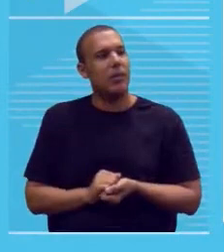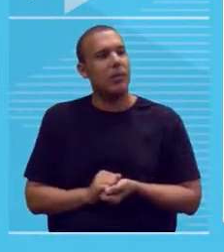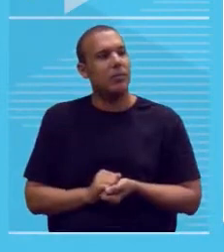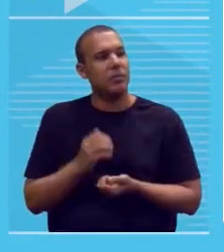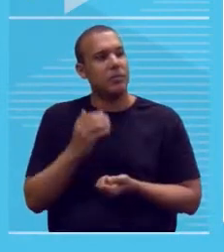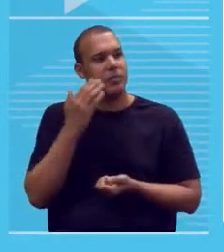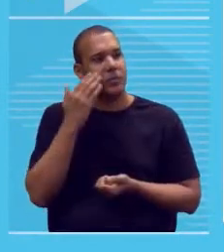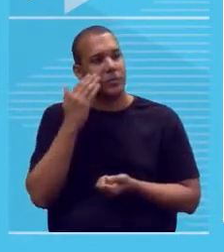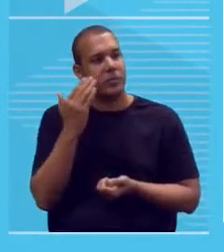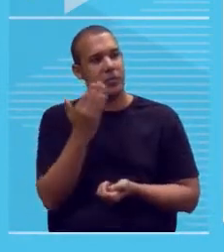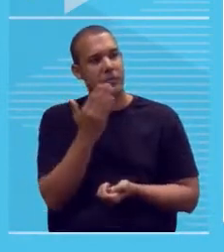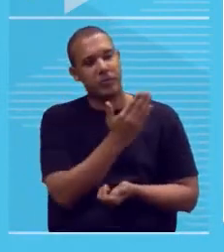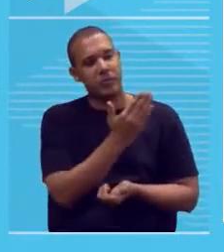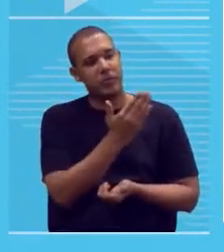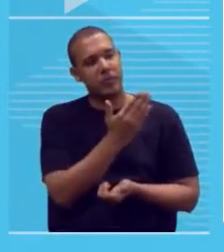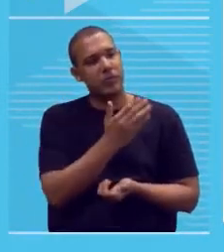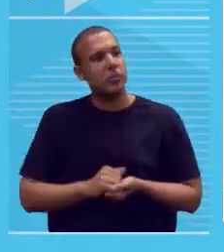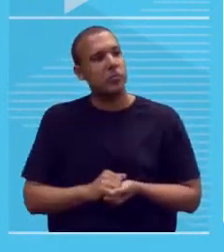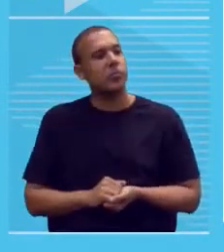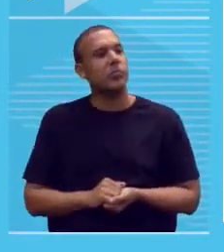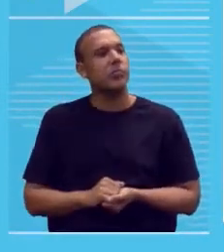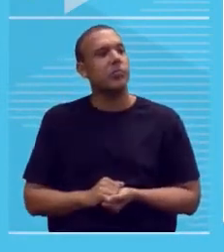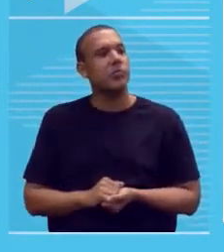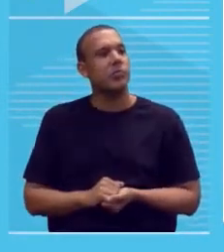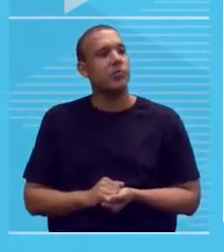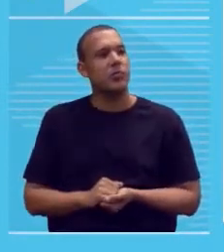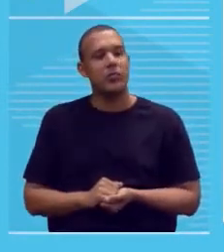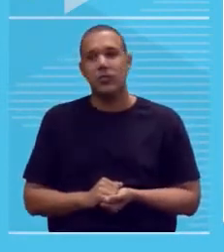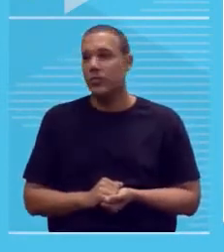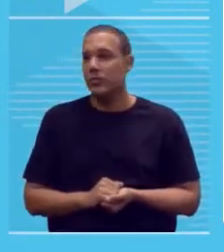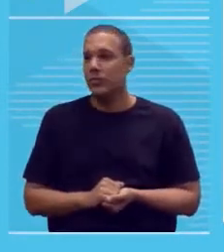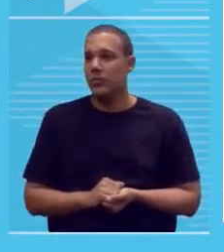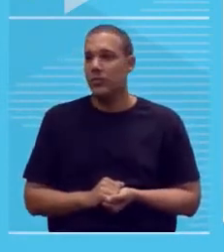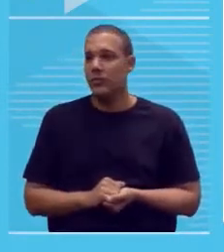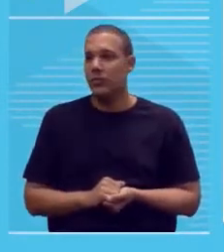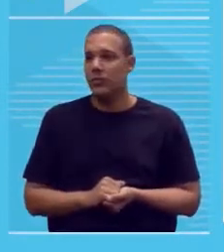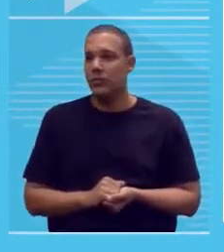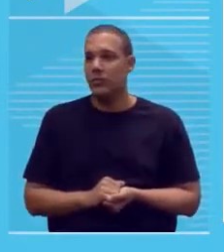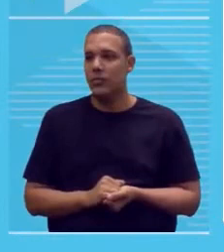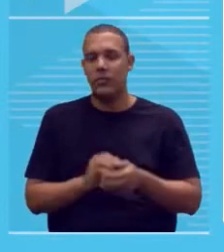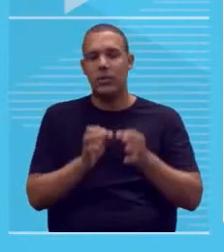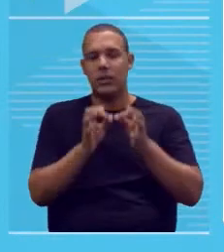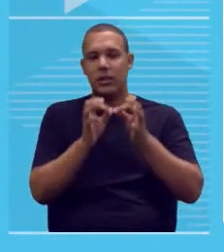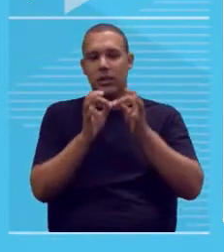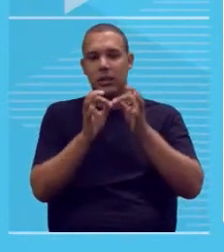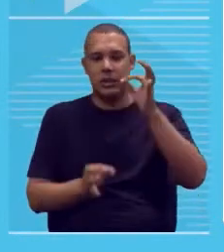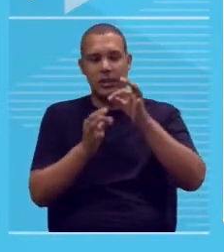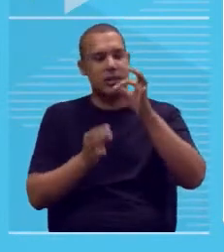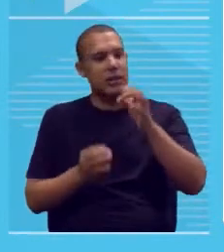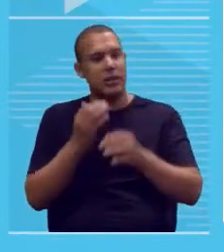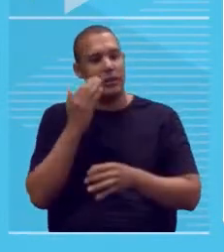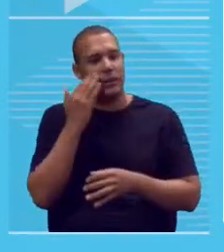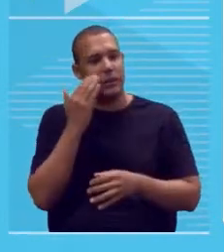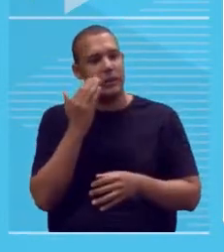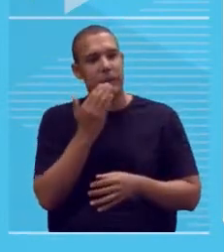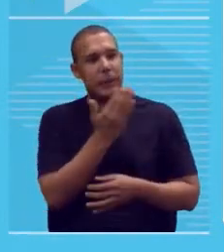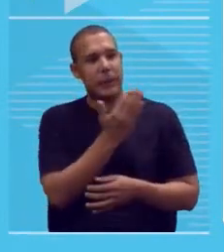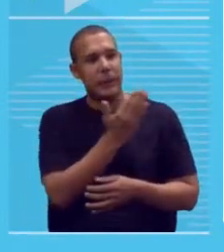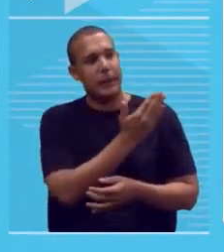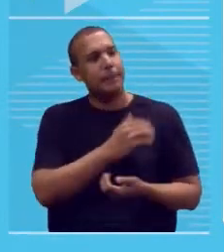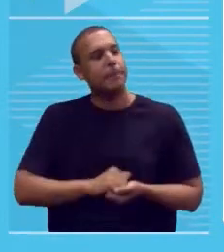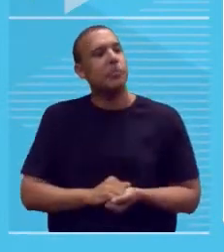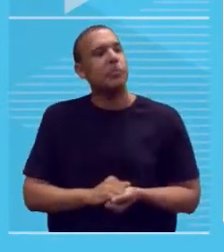seja, este ponto aqui, ó, essa distância do B para o C, ela é calculada pegando o